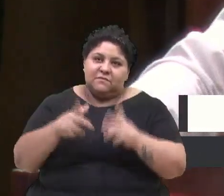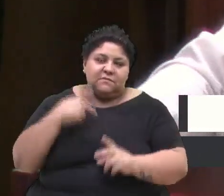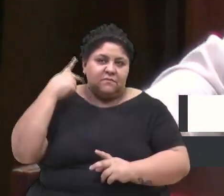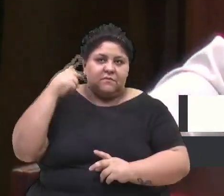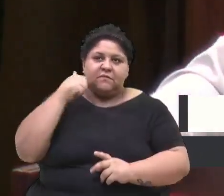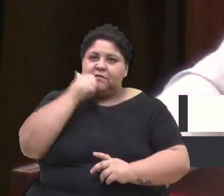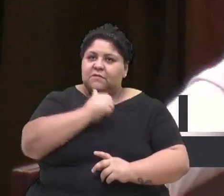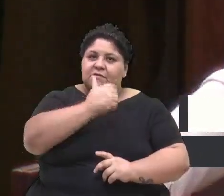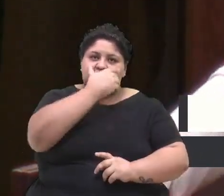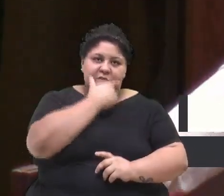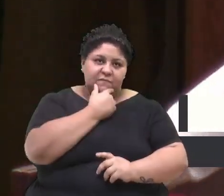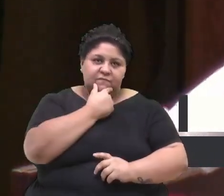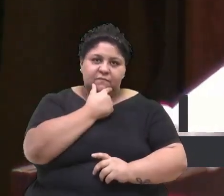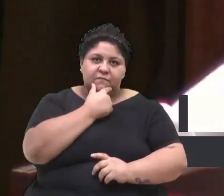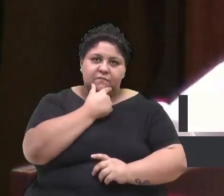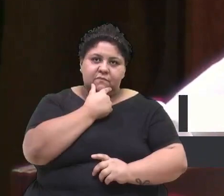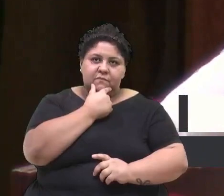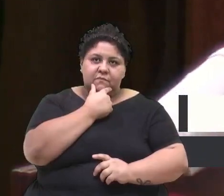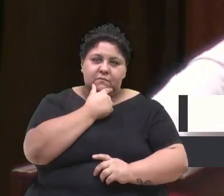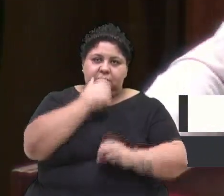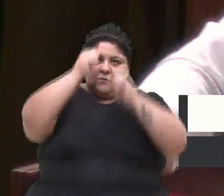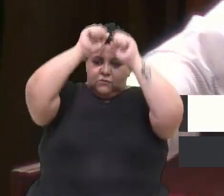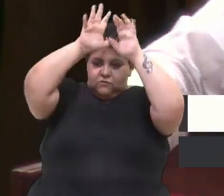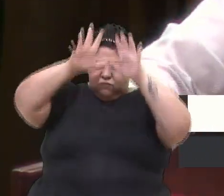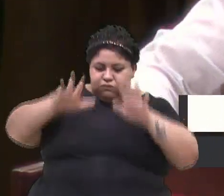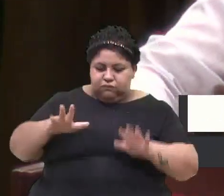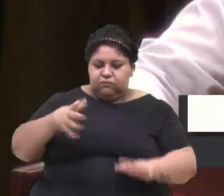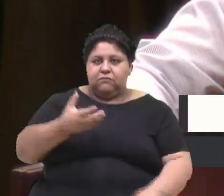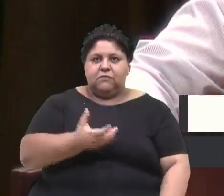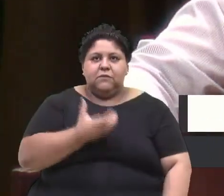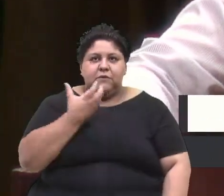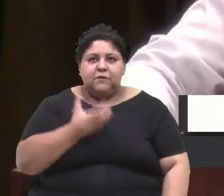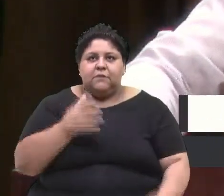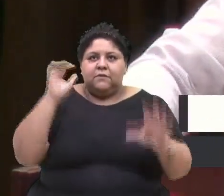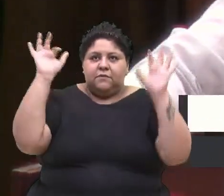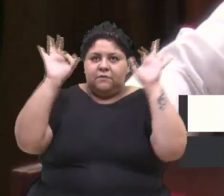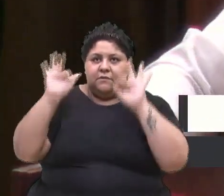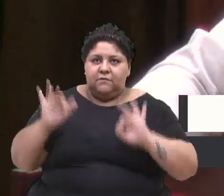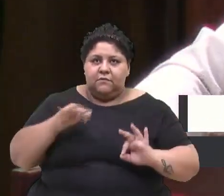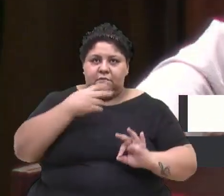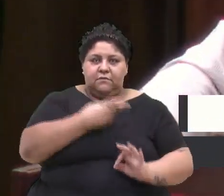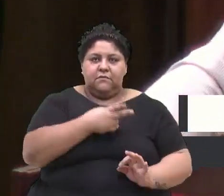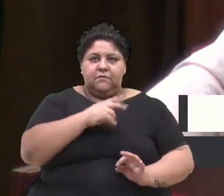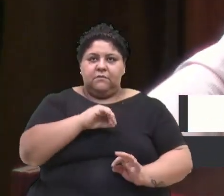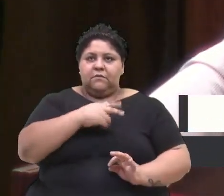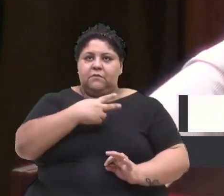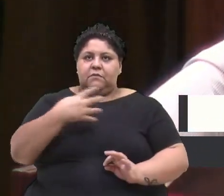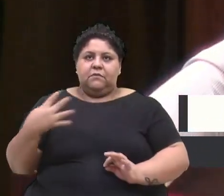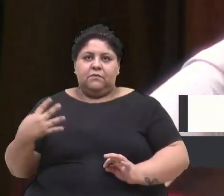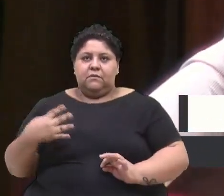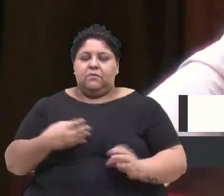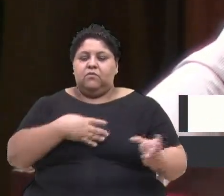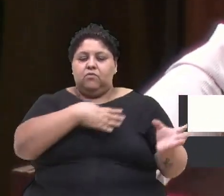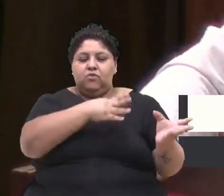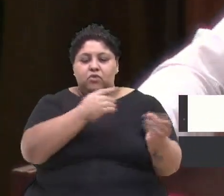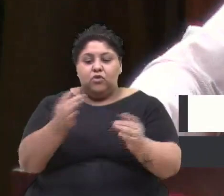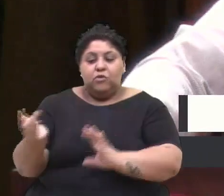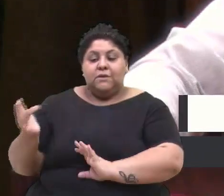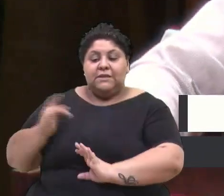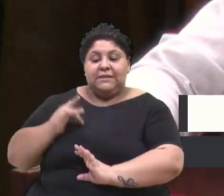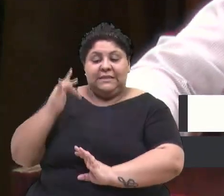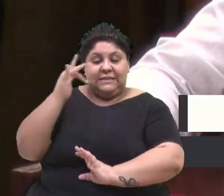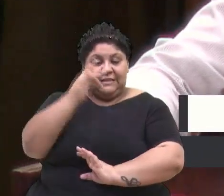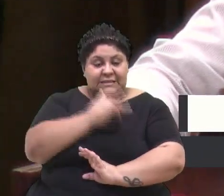vereadores e vereadoras um abençoado Natal, um feliz 2024, com muita saúde, com